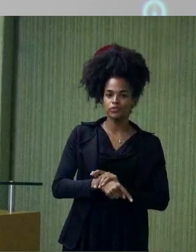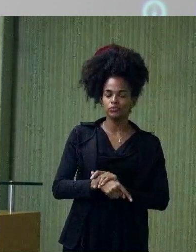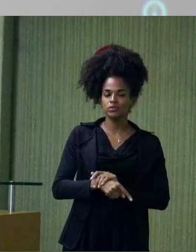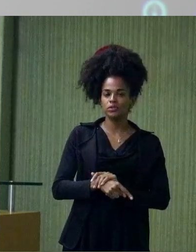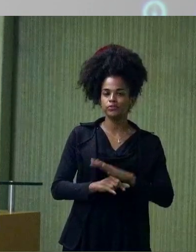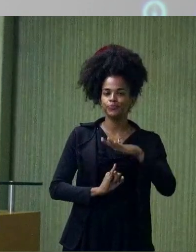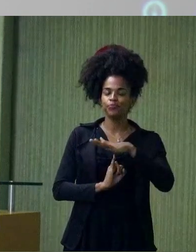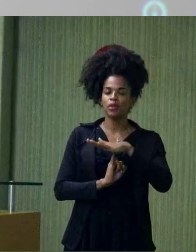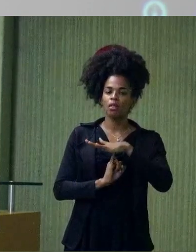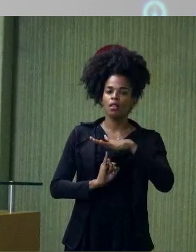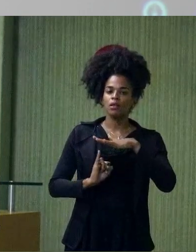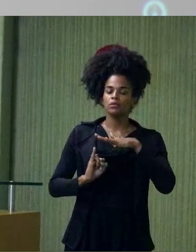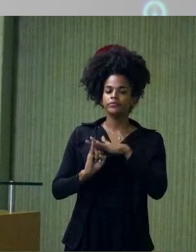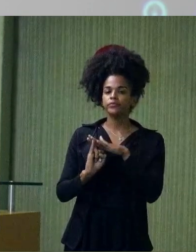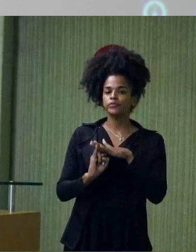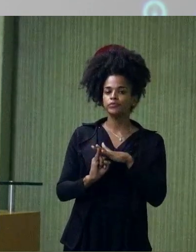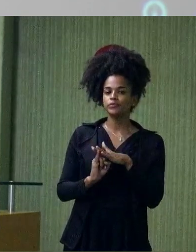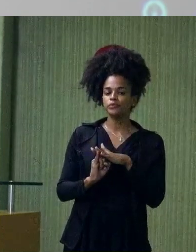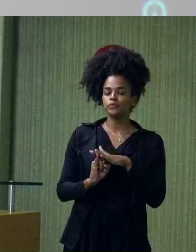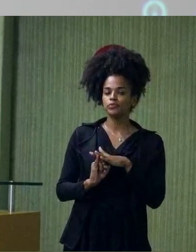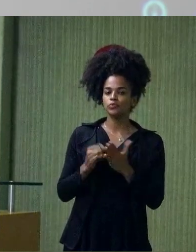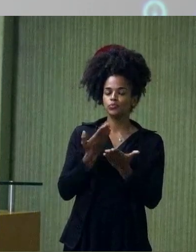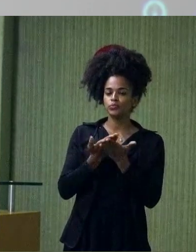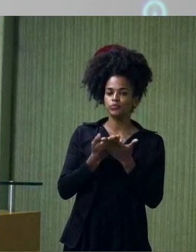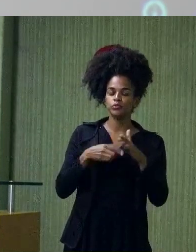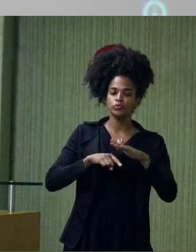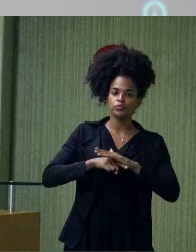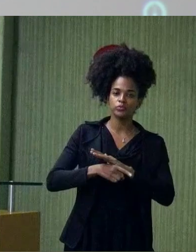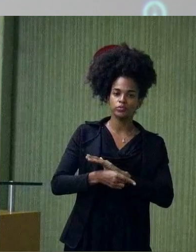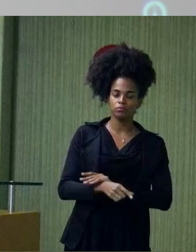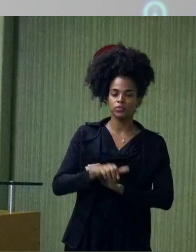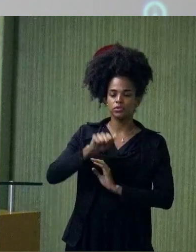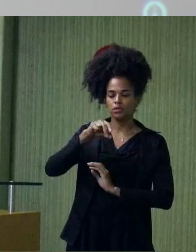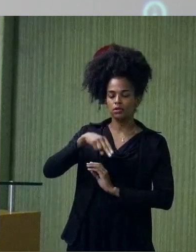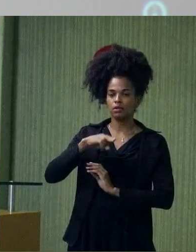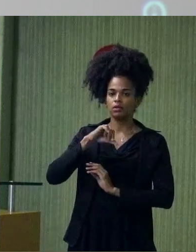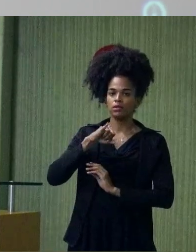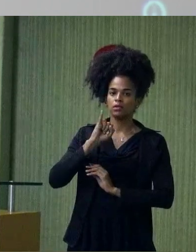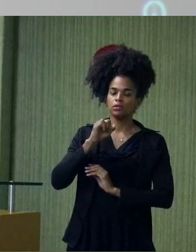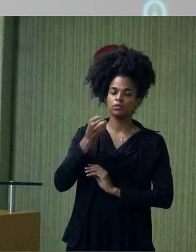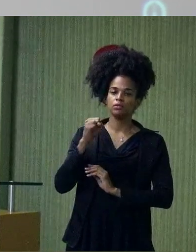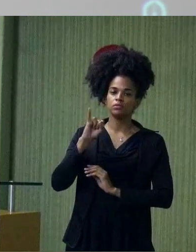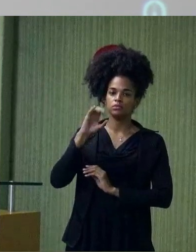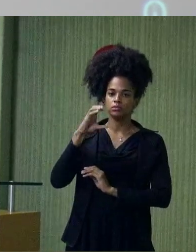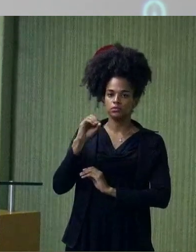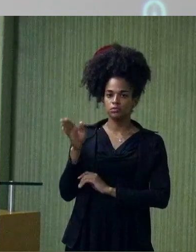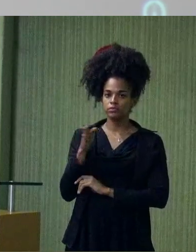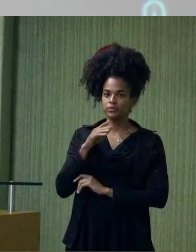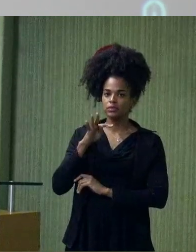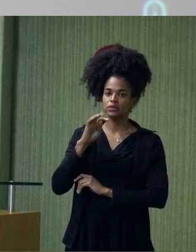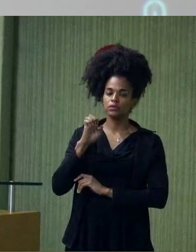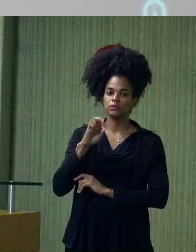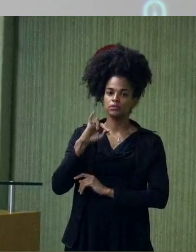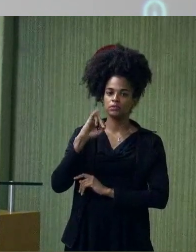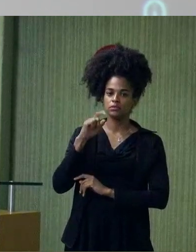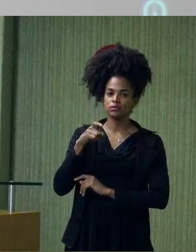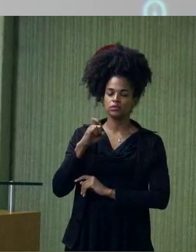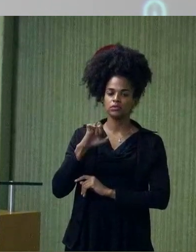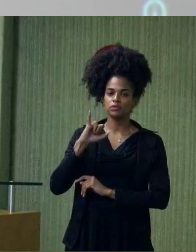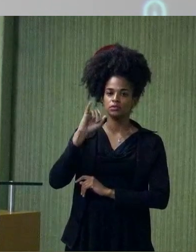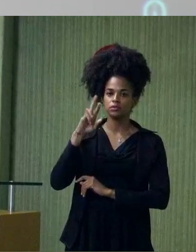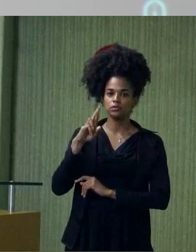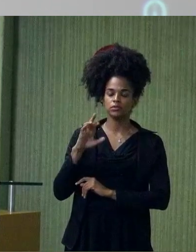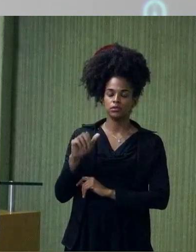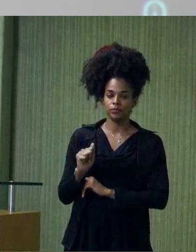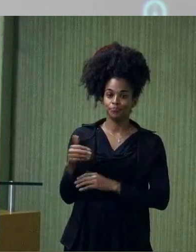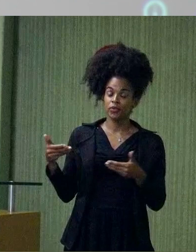instituto de estudos e pesquisas educacionais aniso Teixeira o Inep atualmente é diretor de